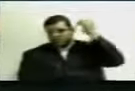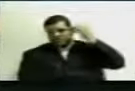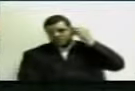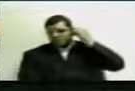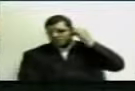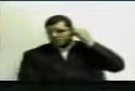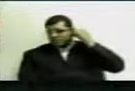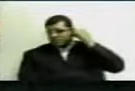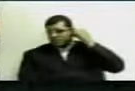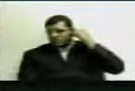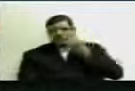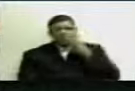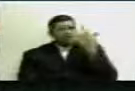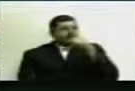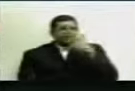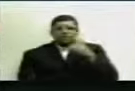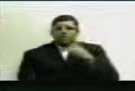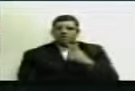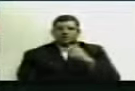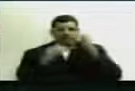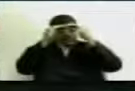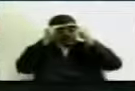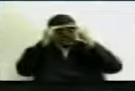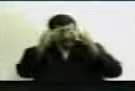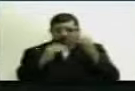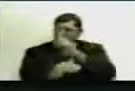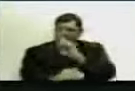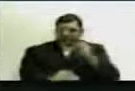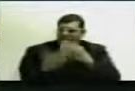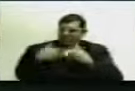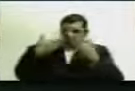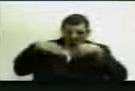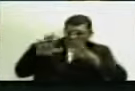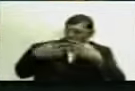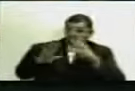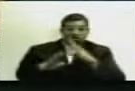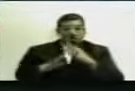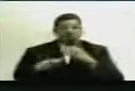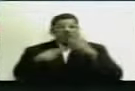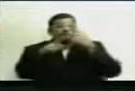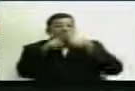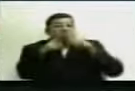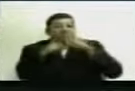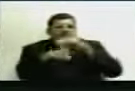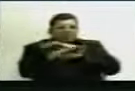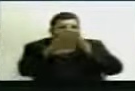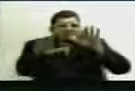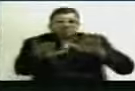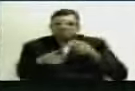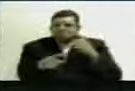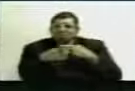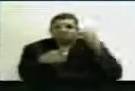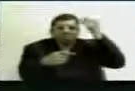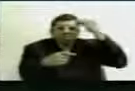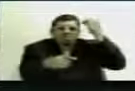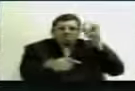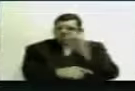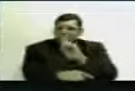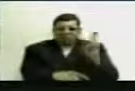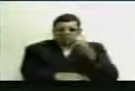intercederia, que não era da conduta democrática dele, que não era da